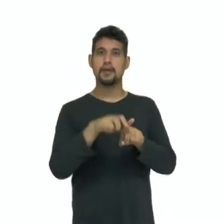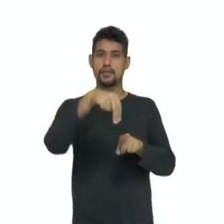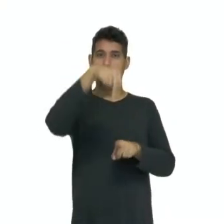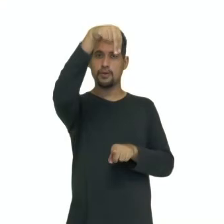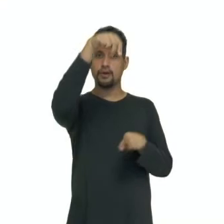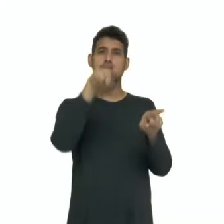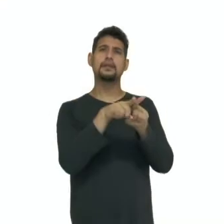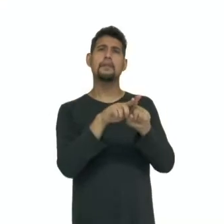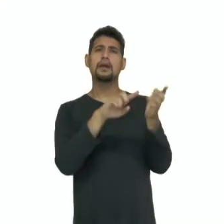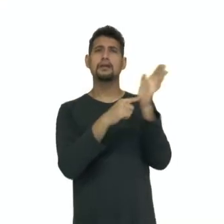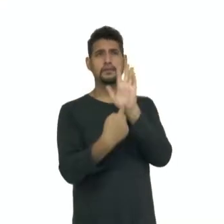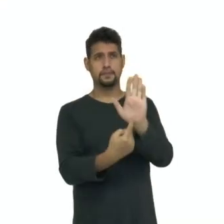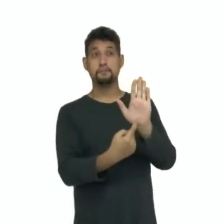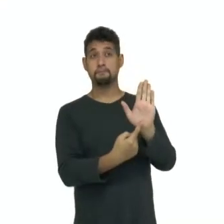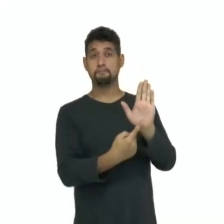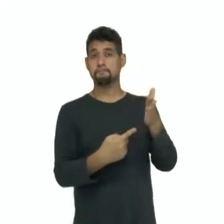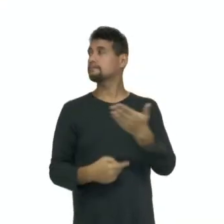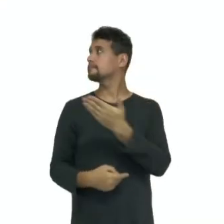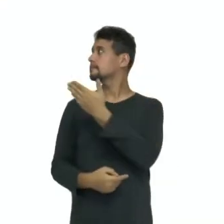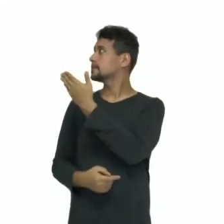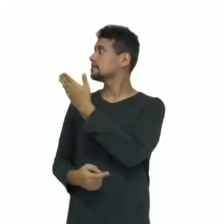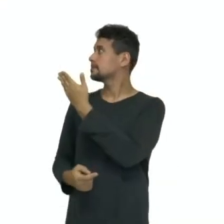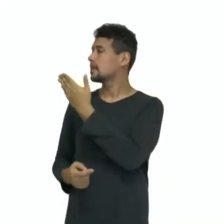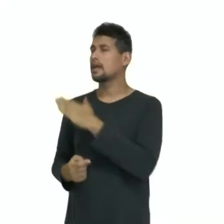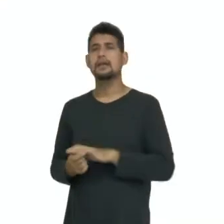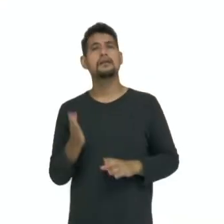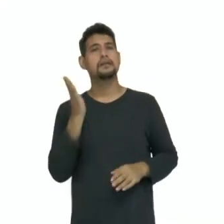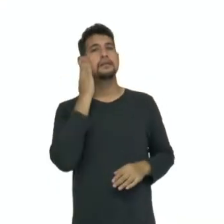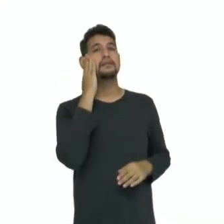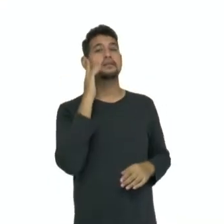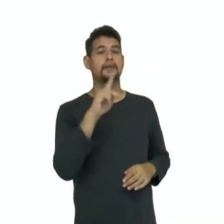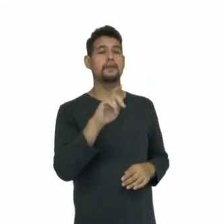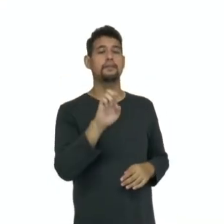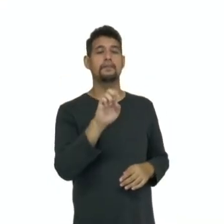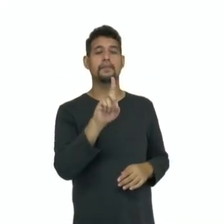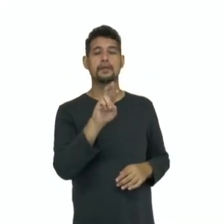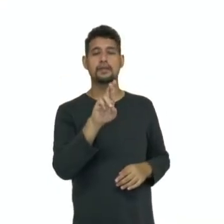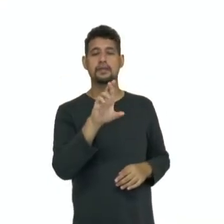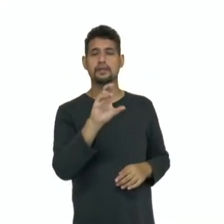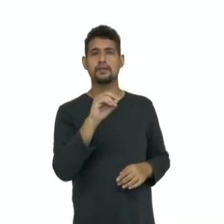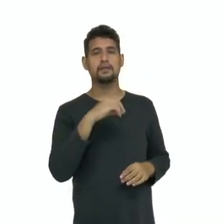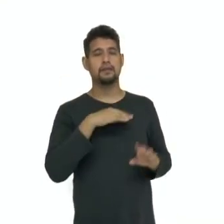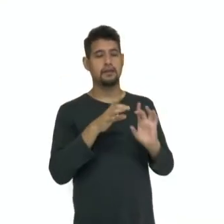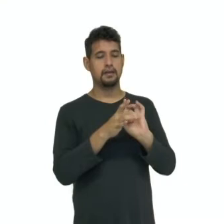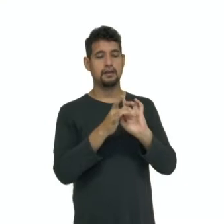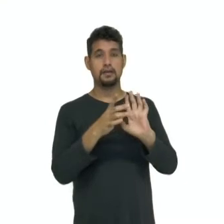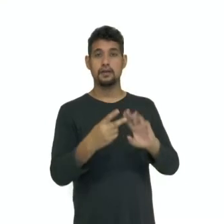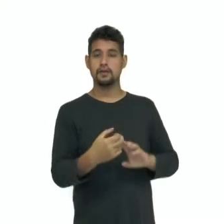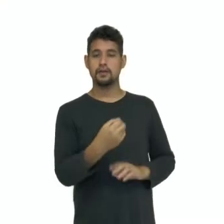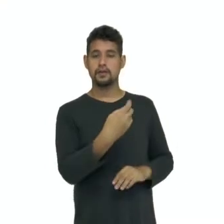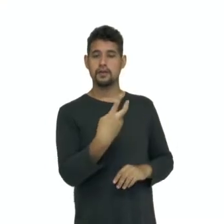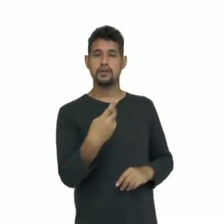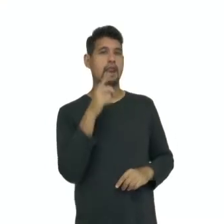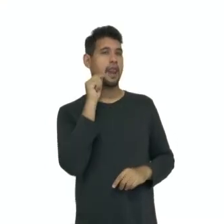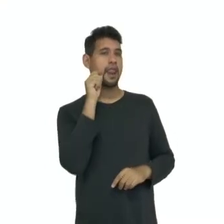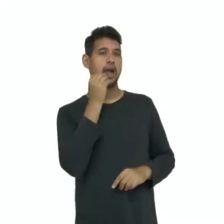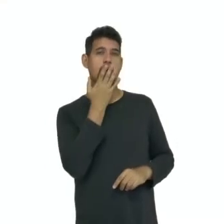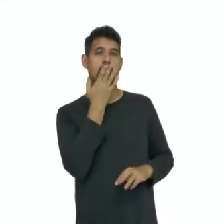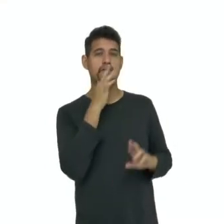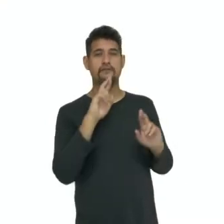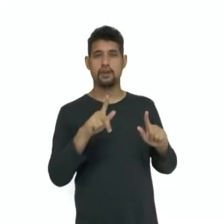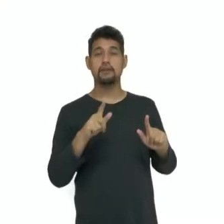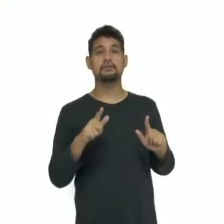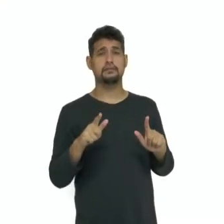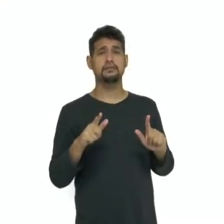mostrando ali a figura. Sabendo que Pedro tem disponíveis 12 lápis de cores